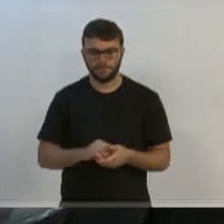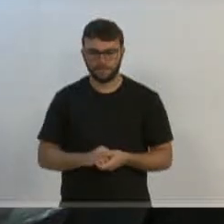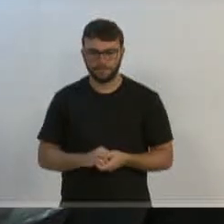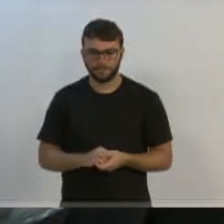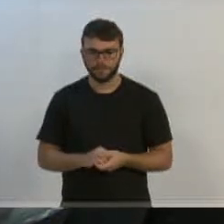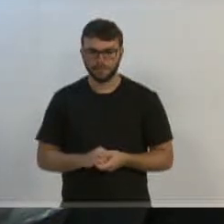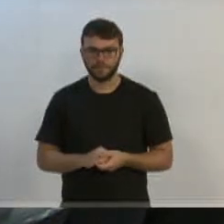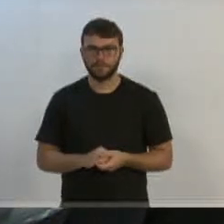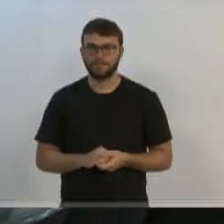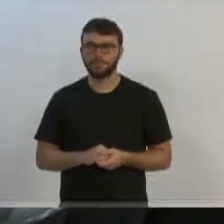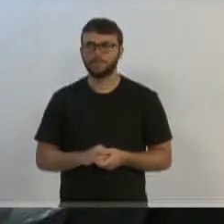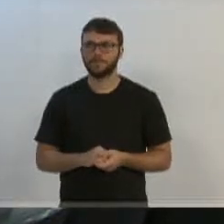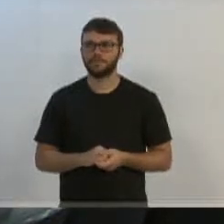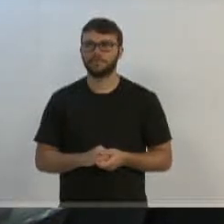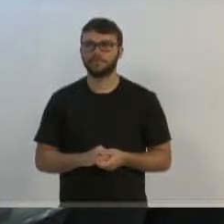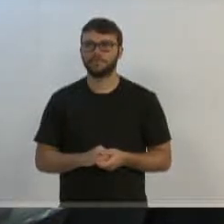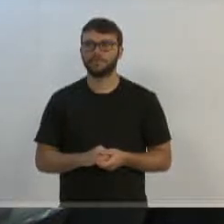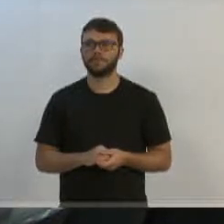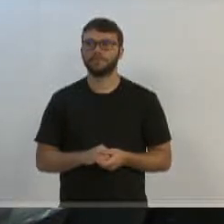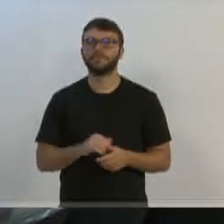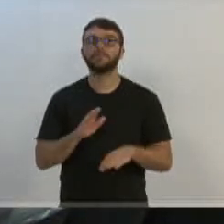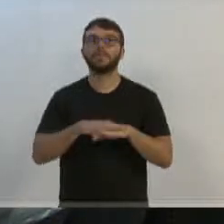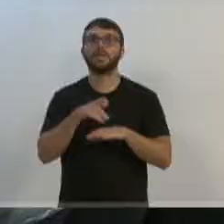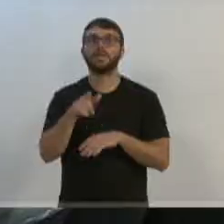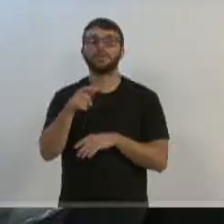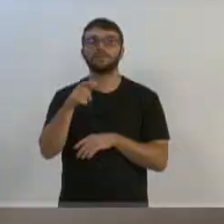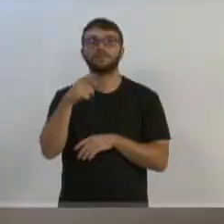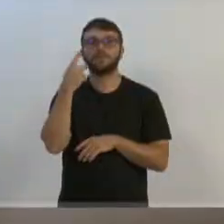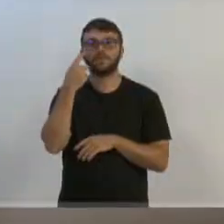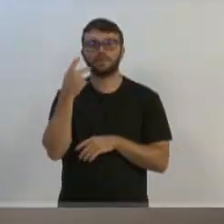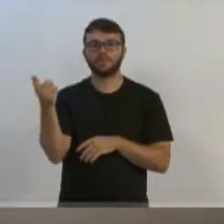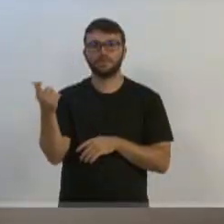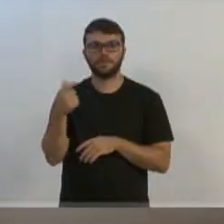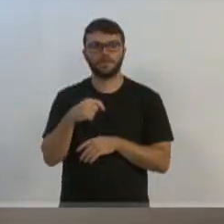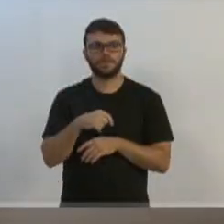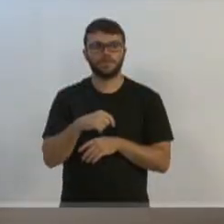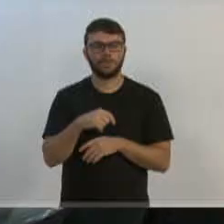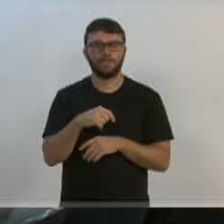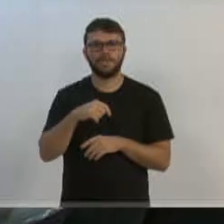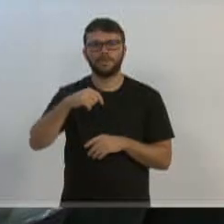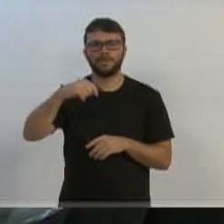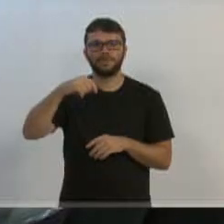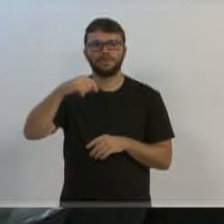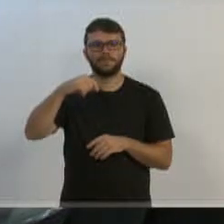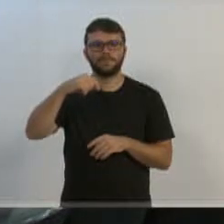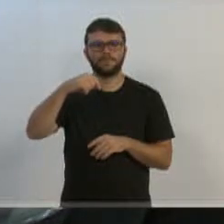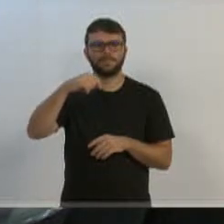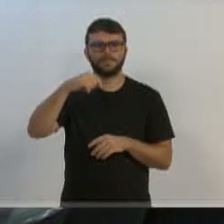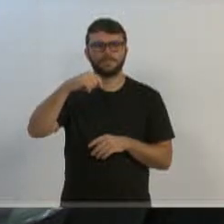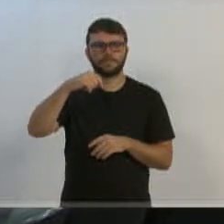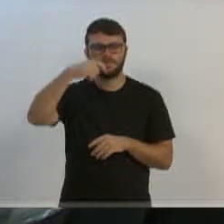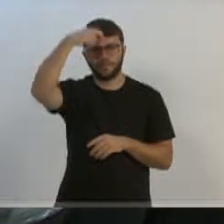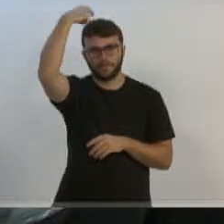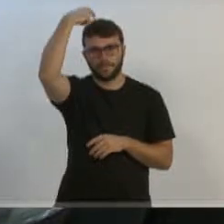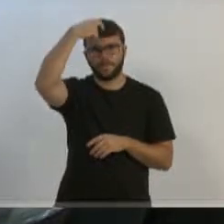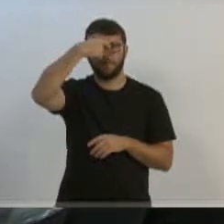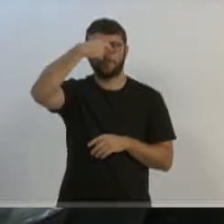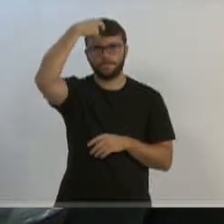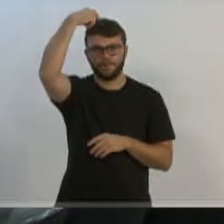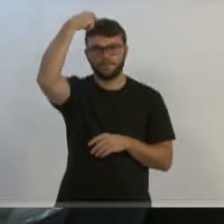Tá. Mais algum vereador? O vereador Adriano Pereira em discussão. Em justificativa de voto, perdão.